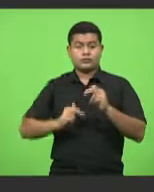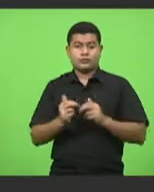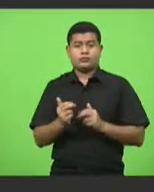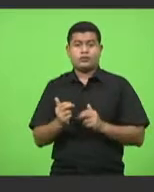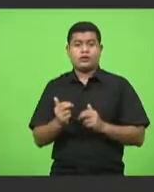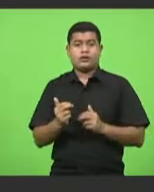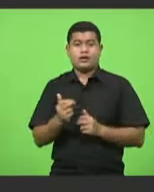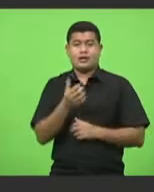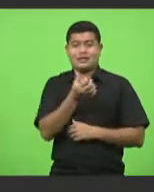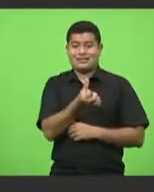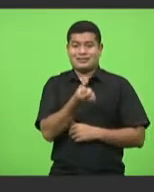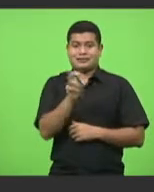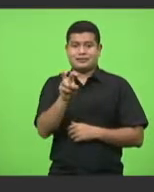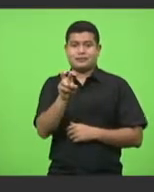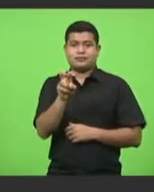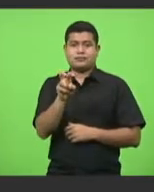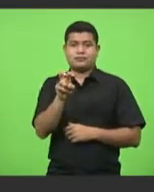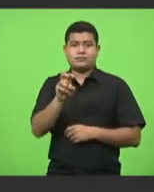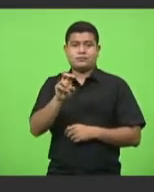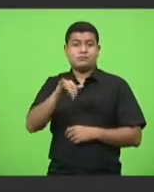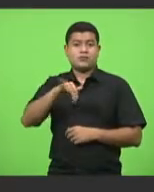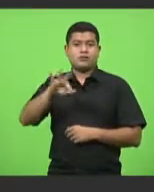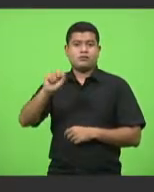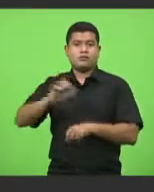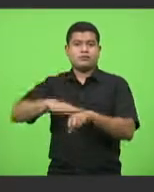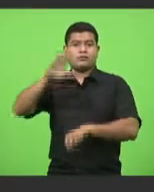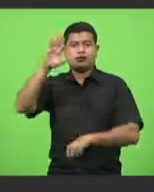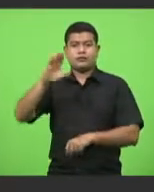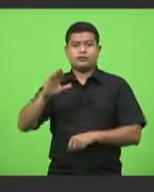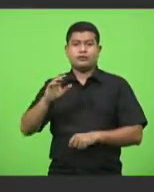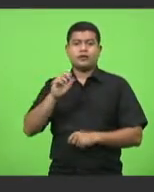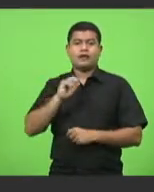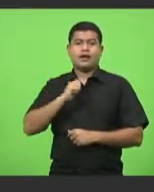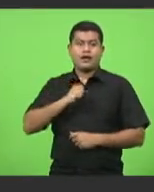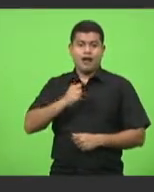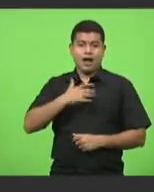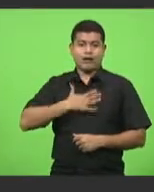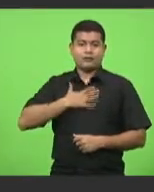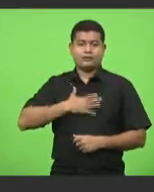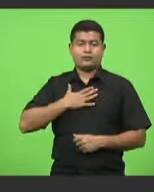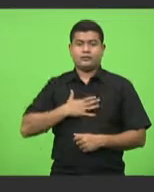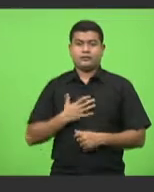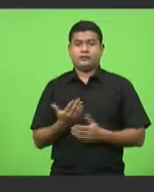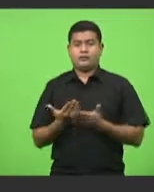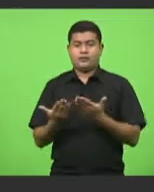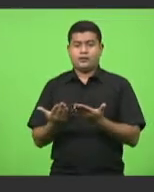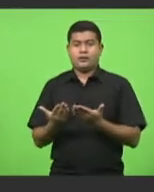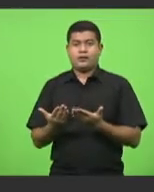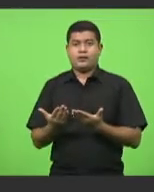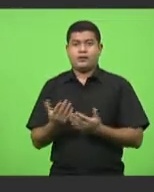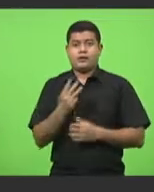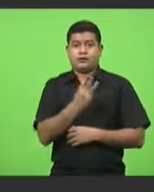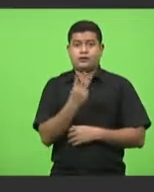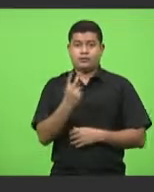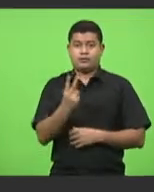65,5 em agosto, em setembro 94,2 e em outubro 32 milhões de